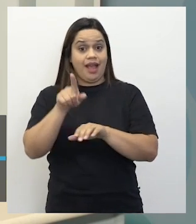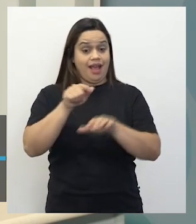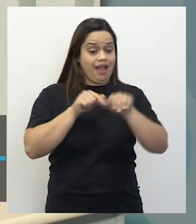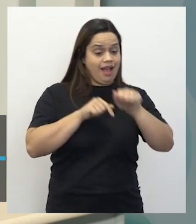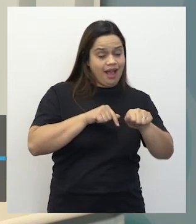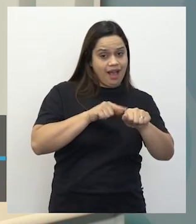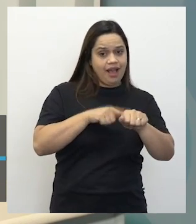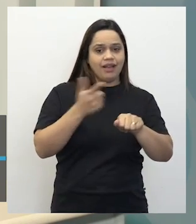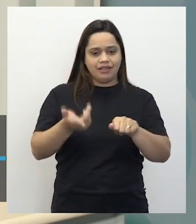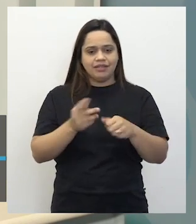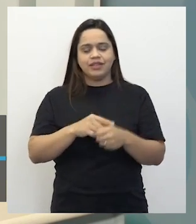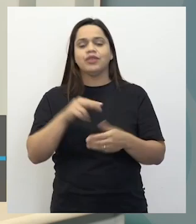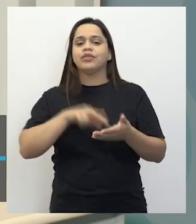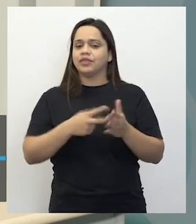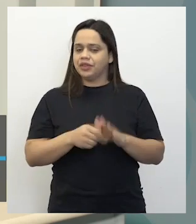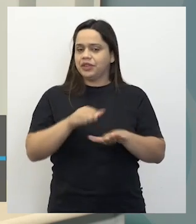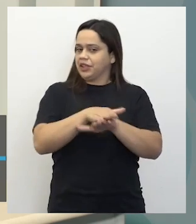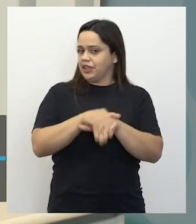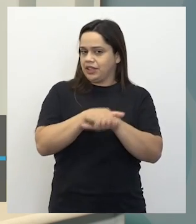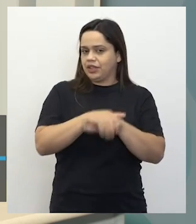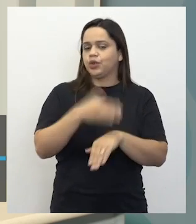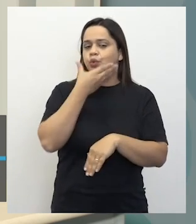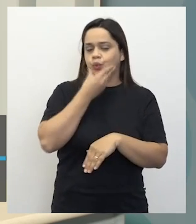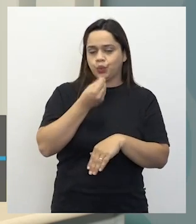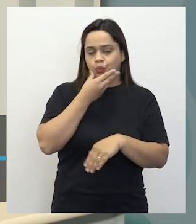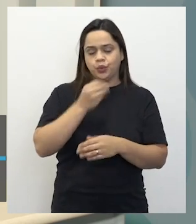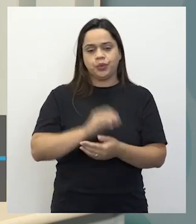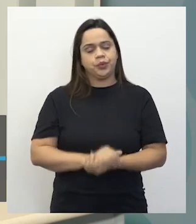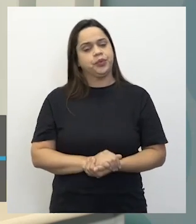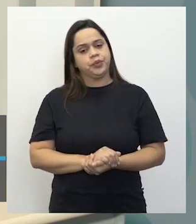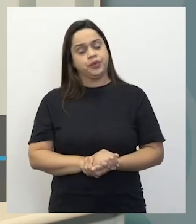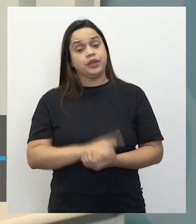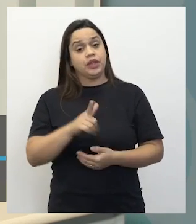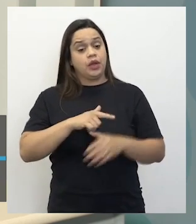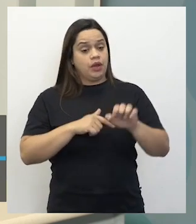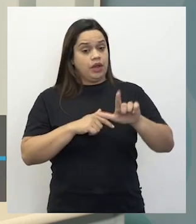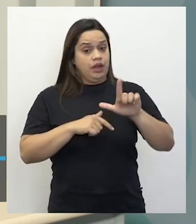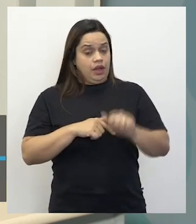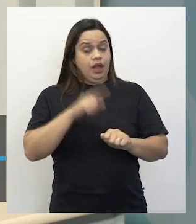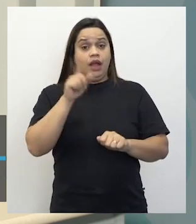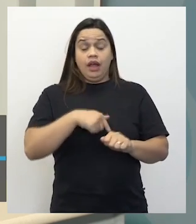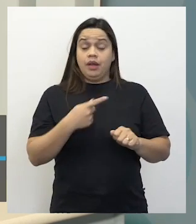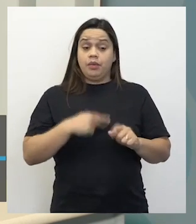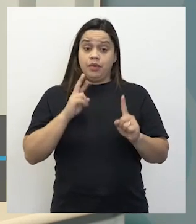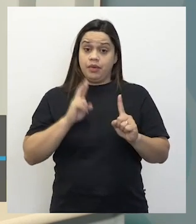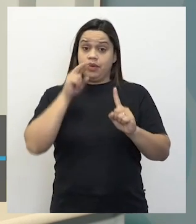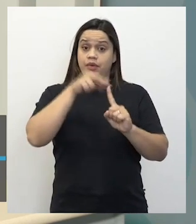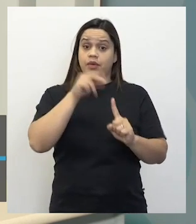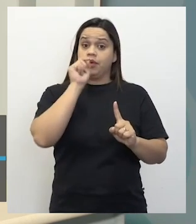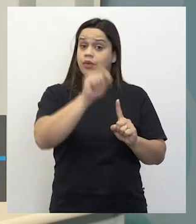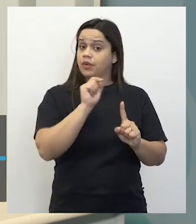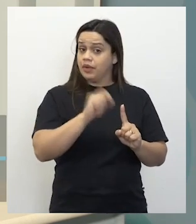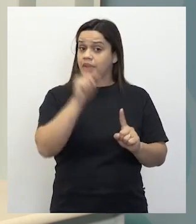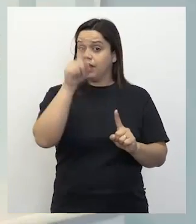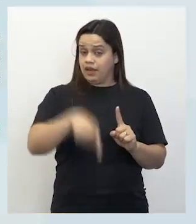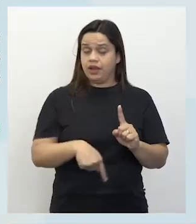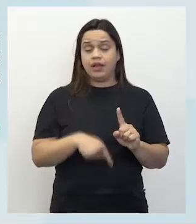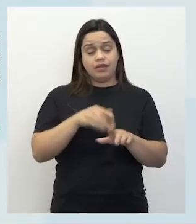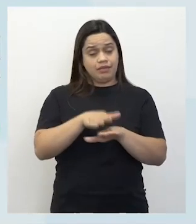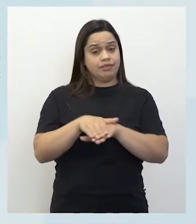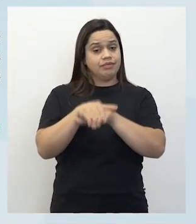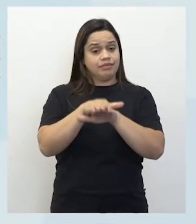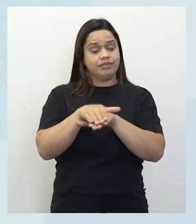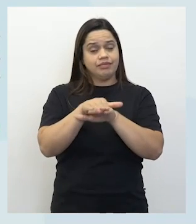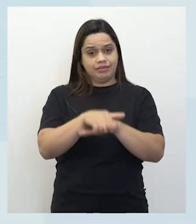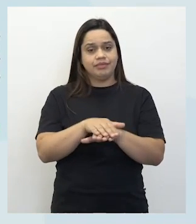Fêmea é a tartaruga macho. Isso, exatamente. Exatamente. Então, esse ela, sim, refere-se aí o quê? A